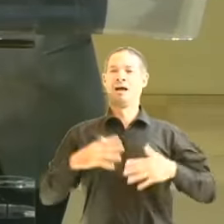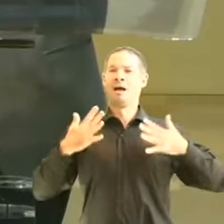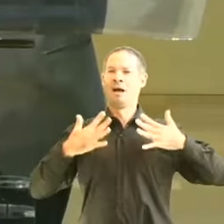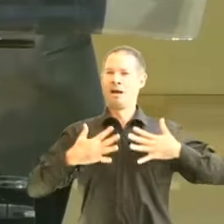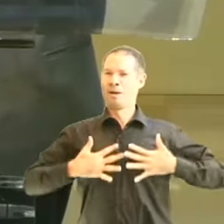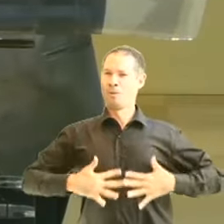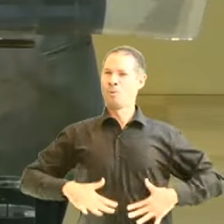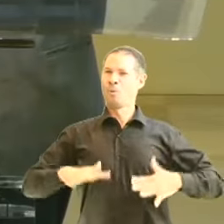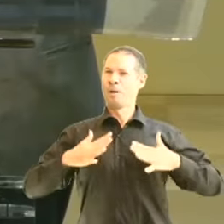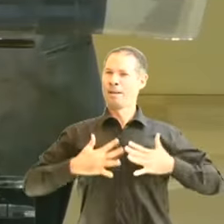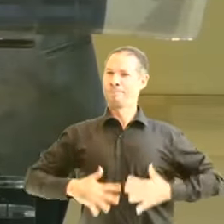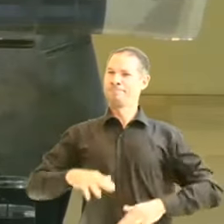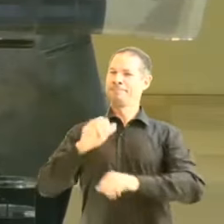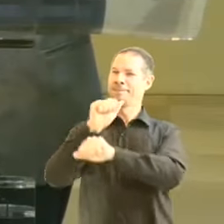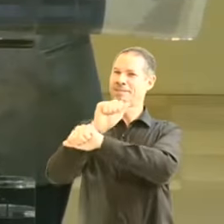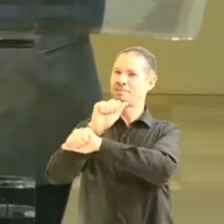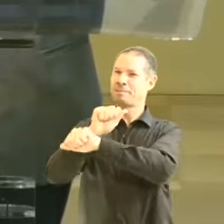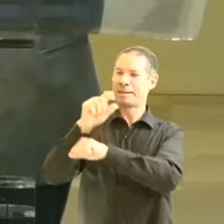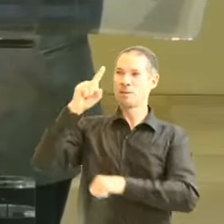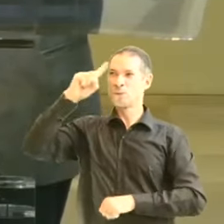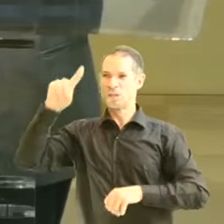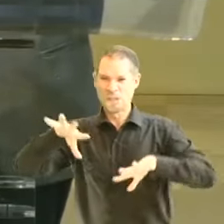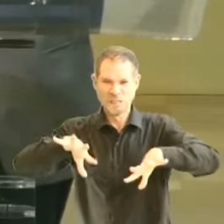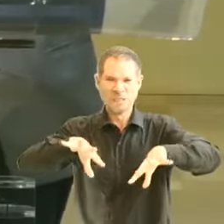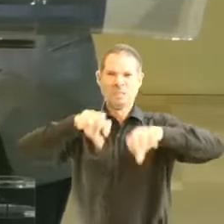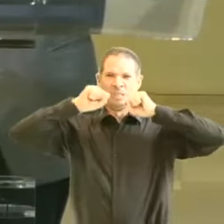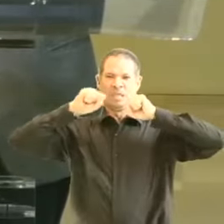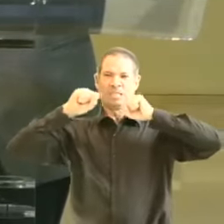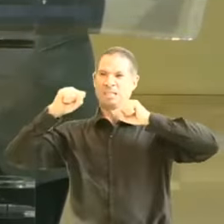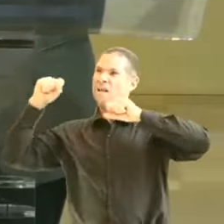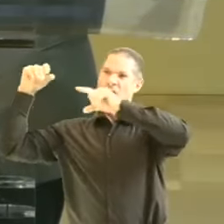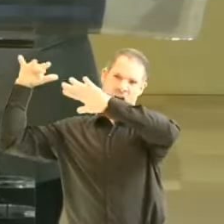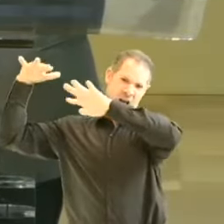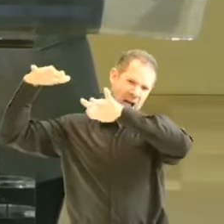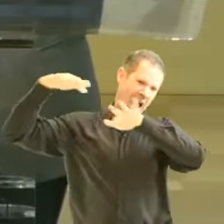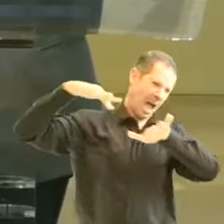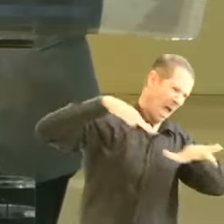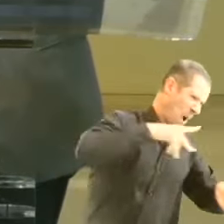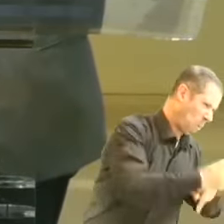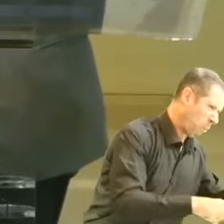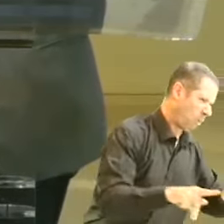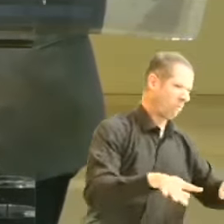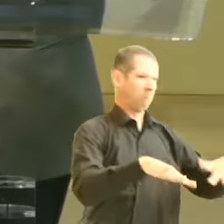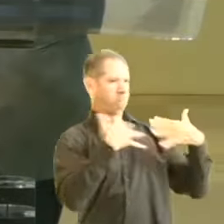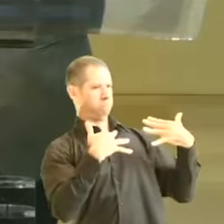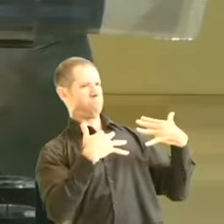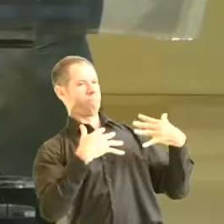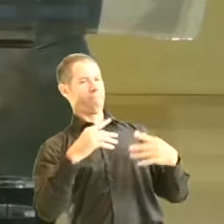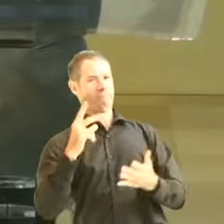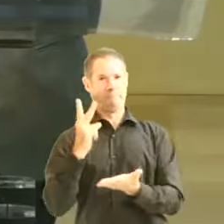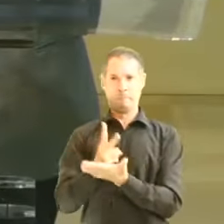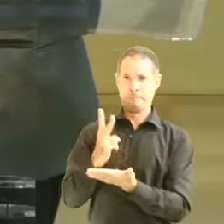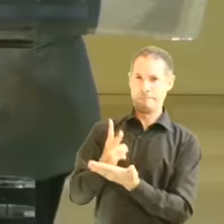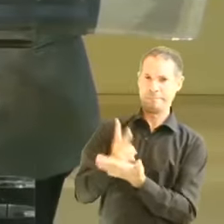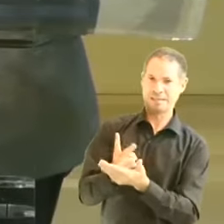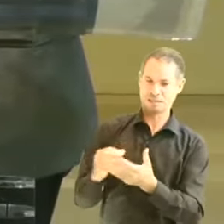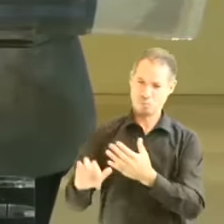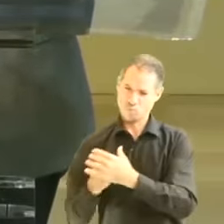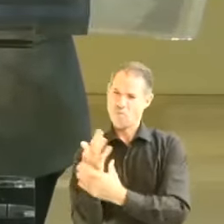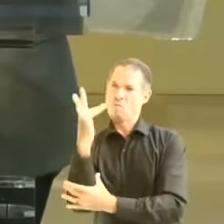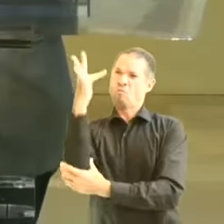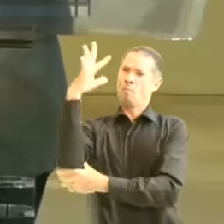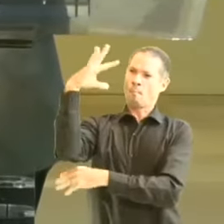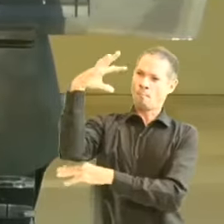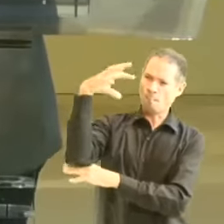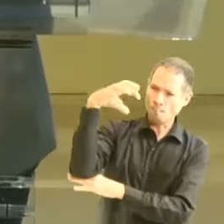Tranquilo, esperarei o dia da desgraça que virá sobre o povo que nos ataca. Mesmo não florescendo a figueira